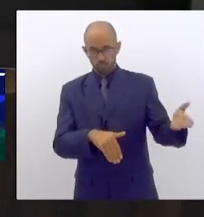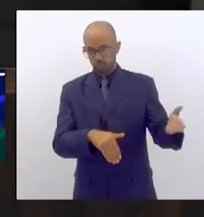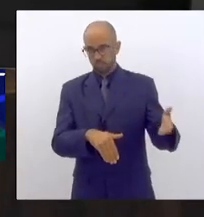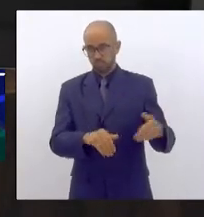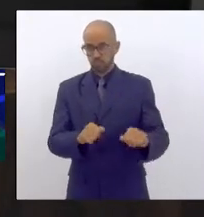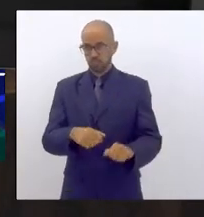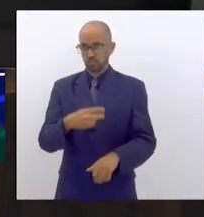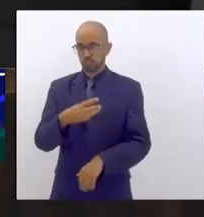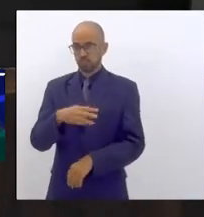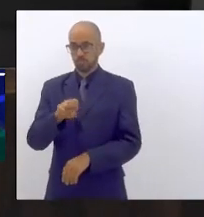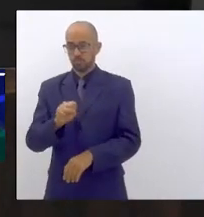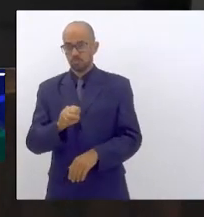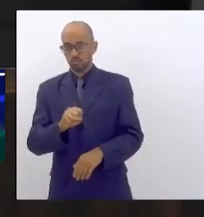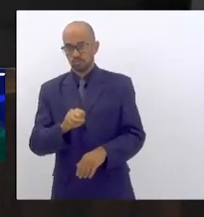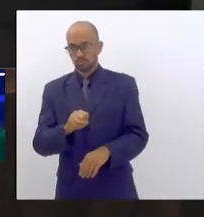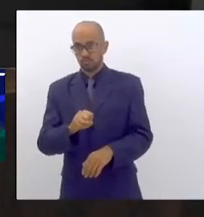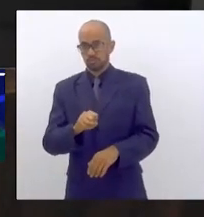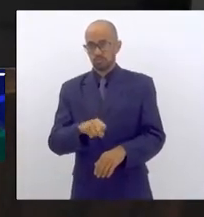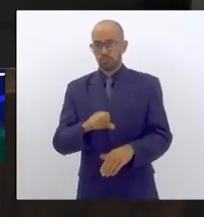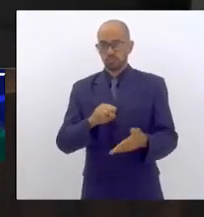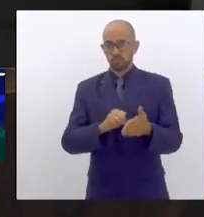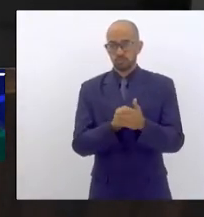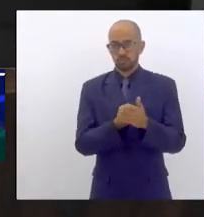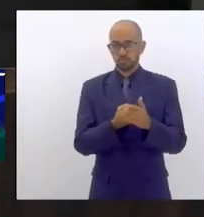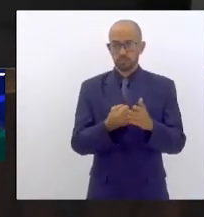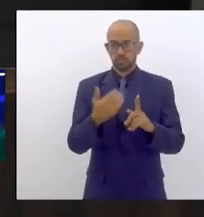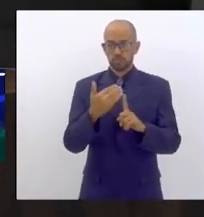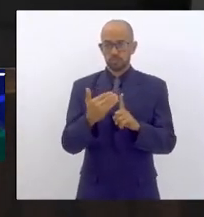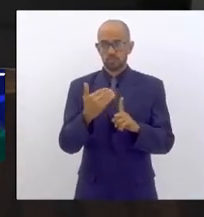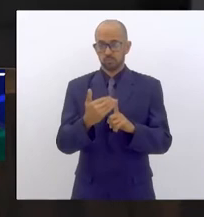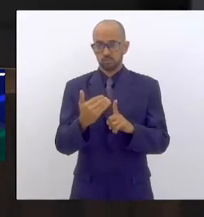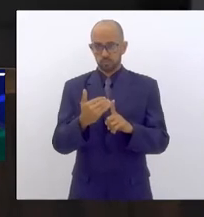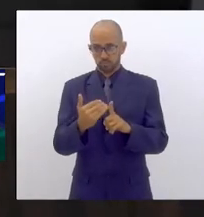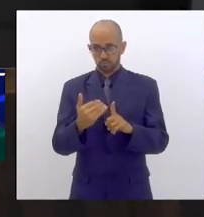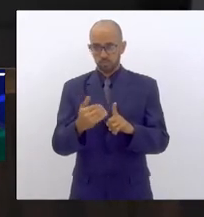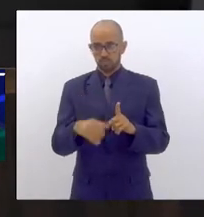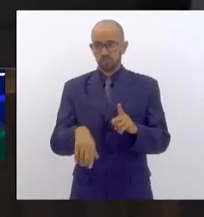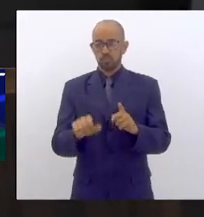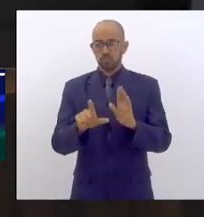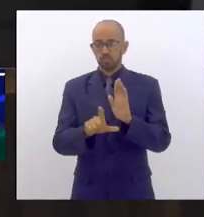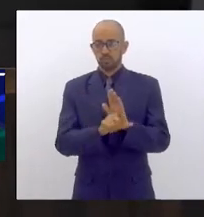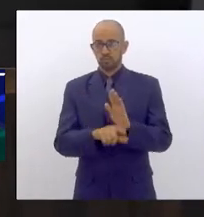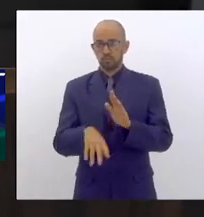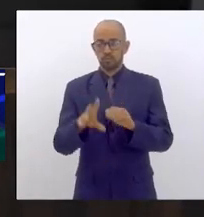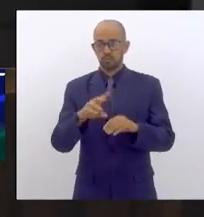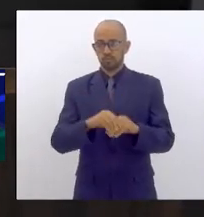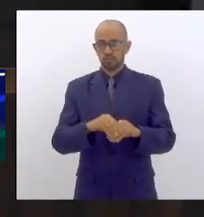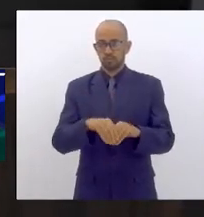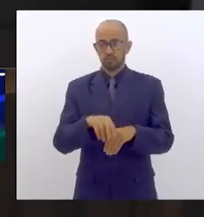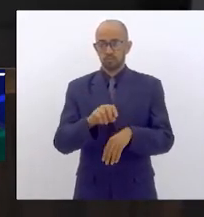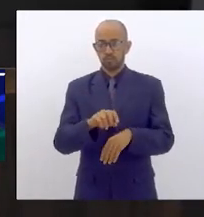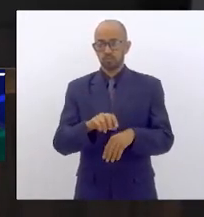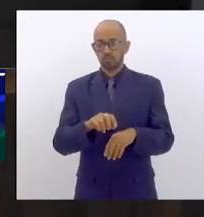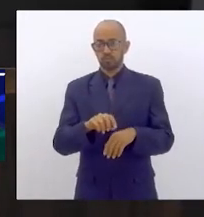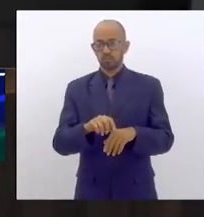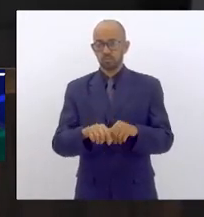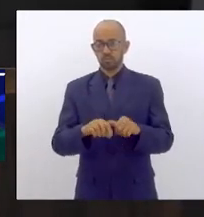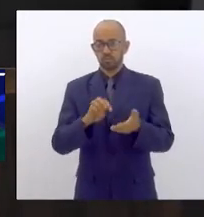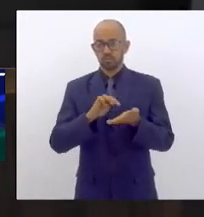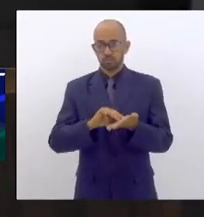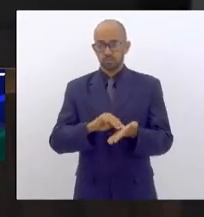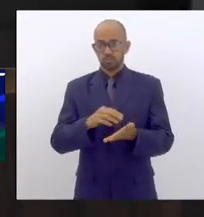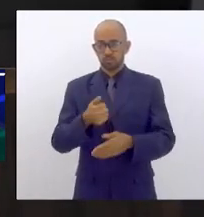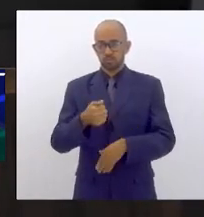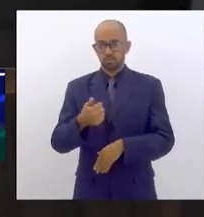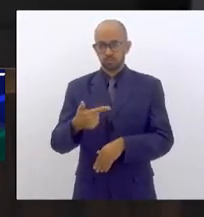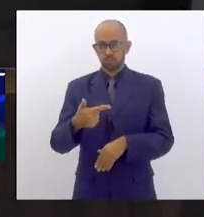38º da pauta, veto parcial aposto ao projeto de lei complementar 59 de 22, de autoria do Poder Executivo, mensagem 12 de 22,